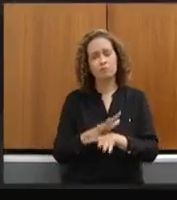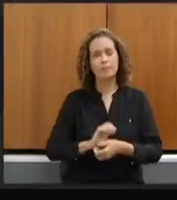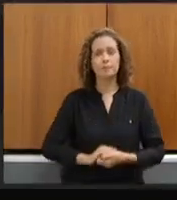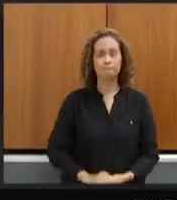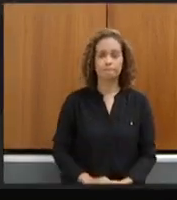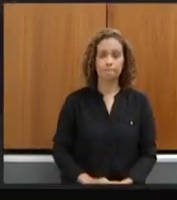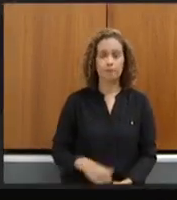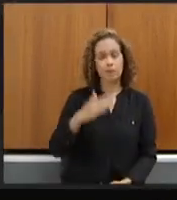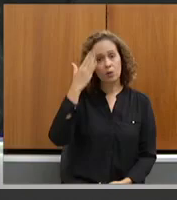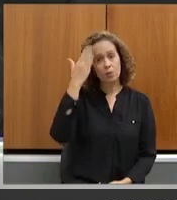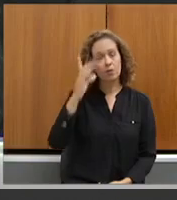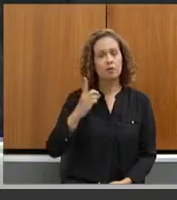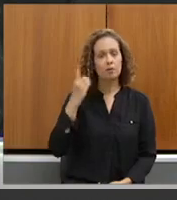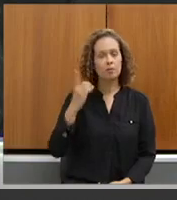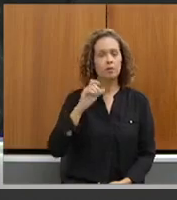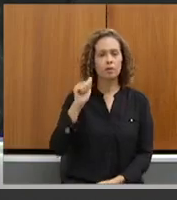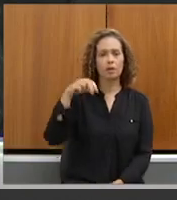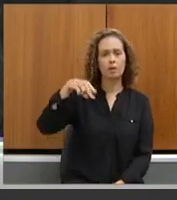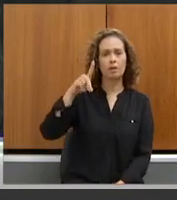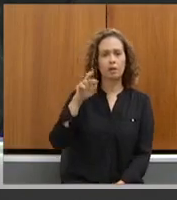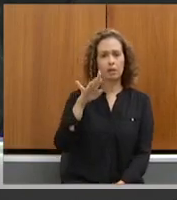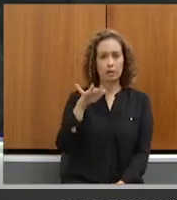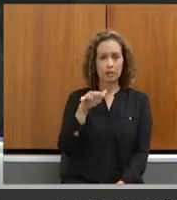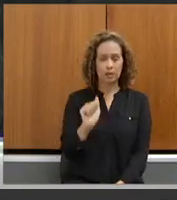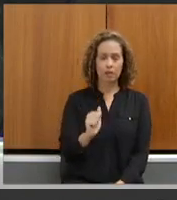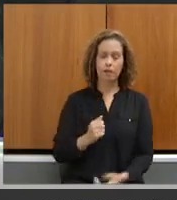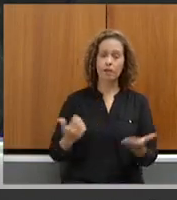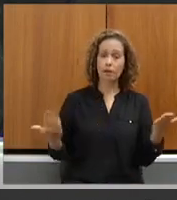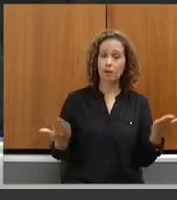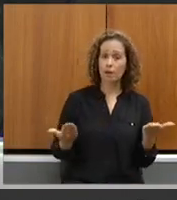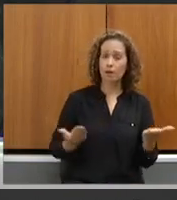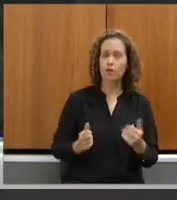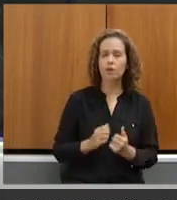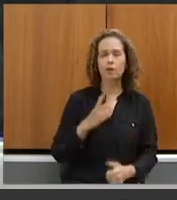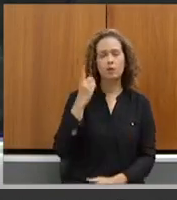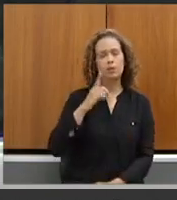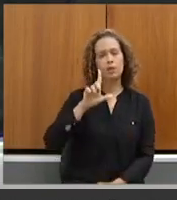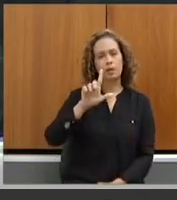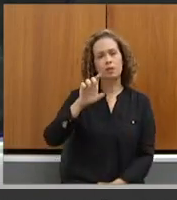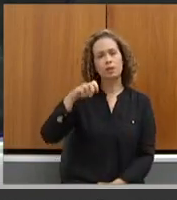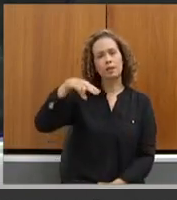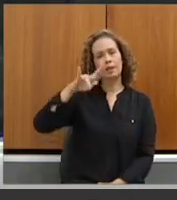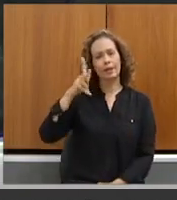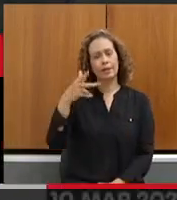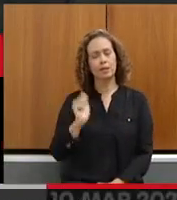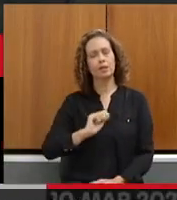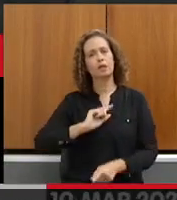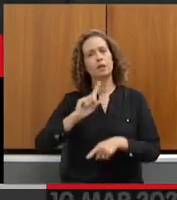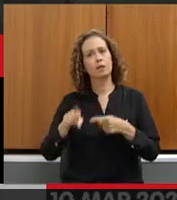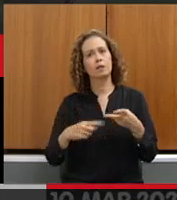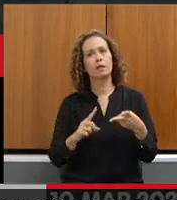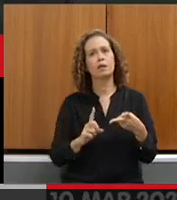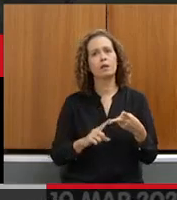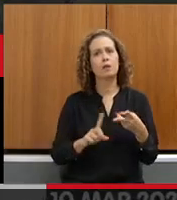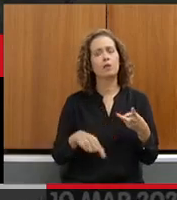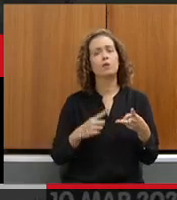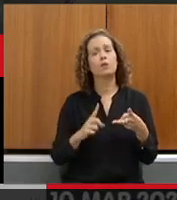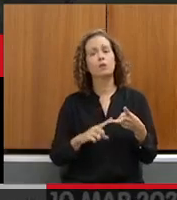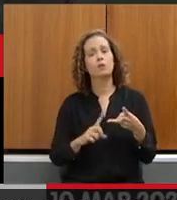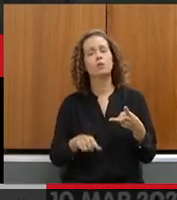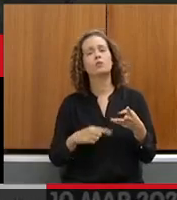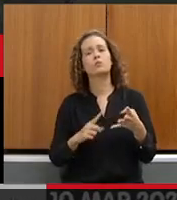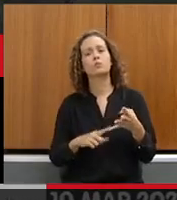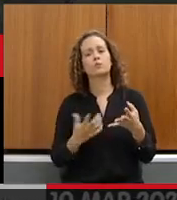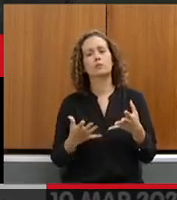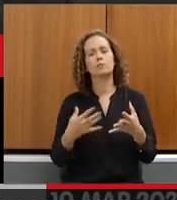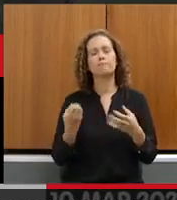obrigado deputada Andreia de Jesus passamos a palavra agora a deputada A Leninha em seguida o deputado Zé Reis e depois deputado Cristiano